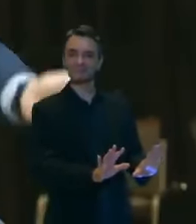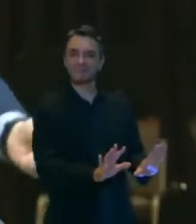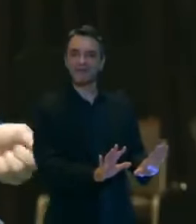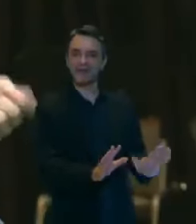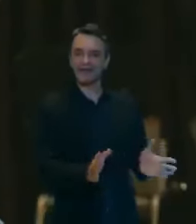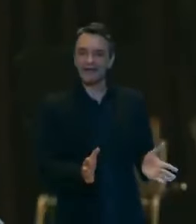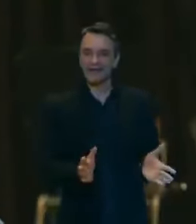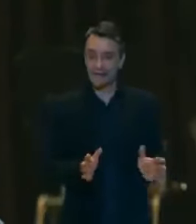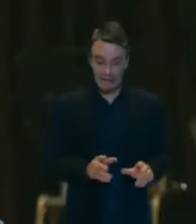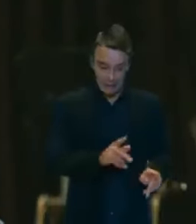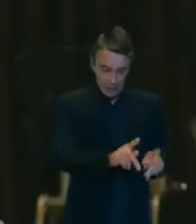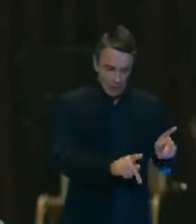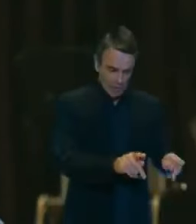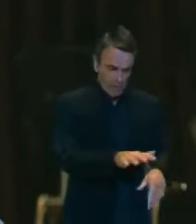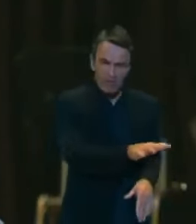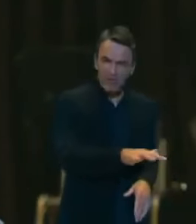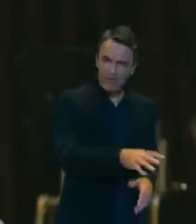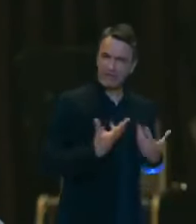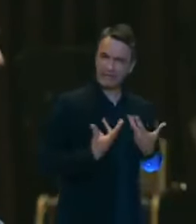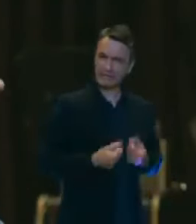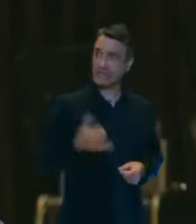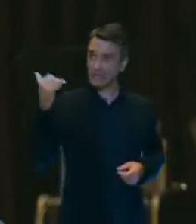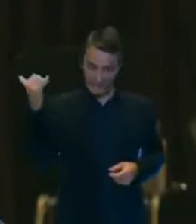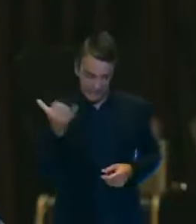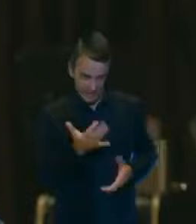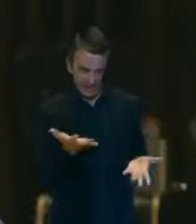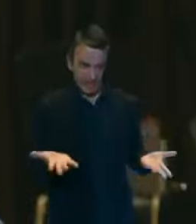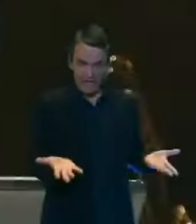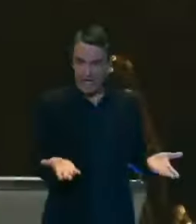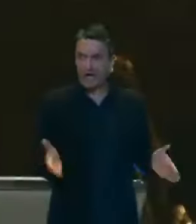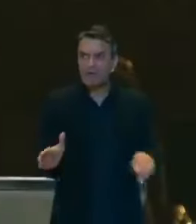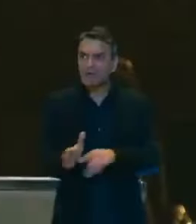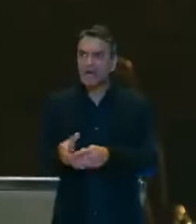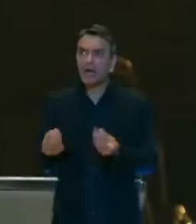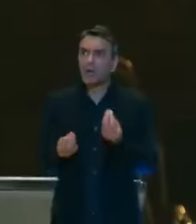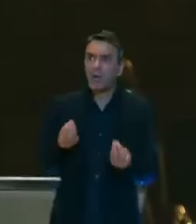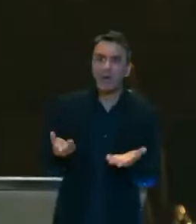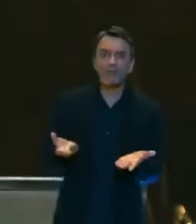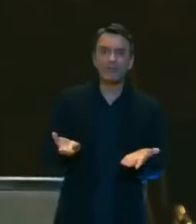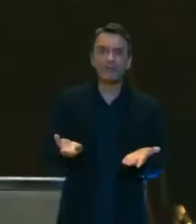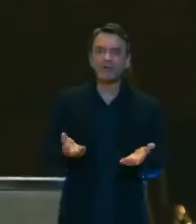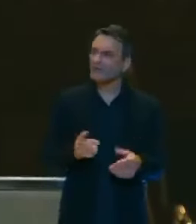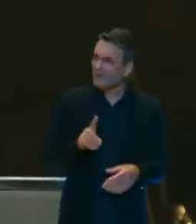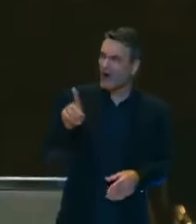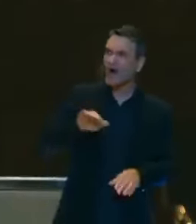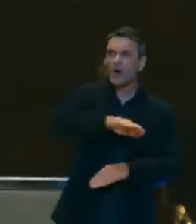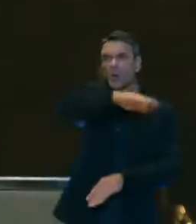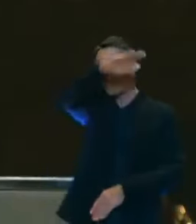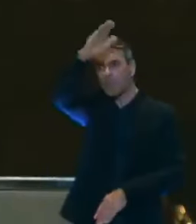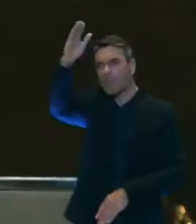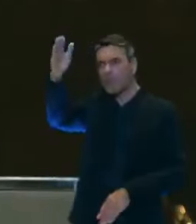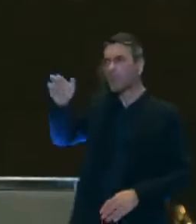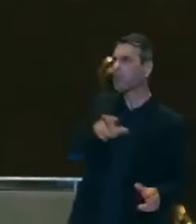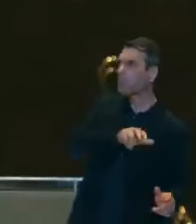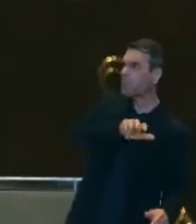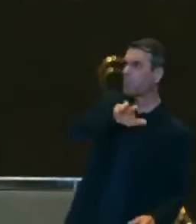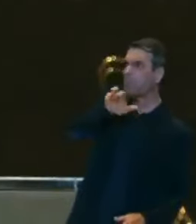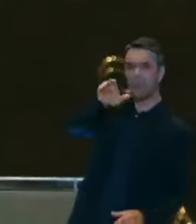tem condições de voltar para casa, que não tem recursos. Ele diz assim: subam a montanha e gritem bem